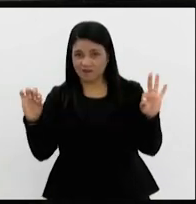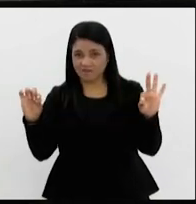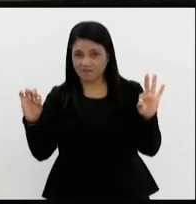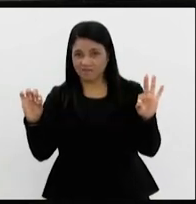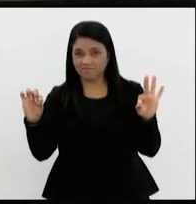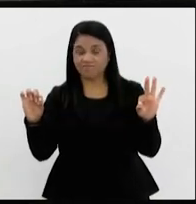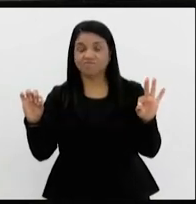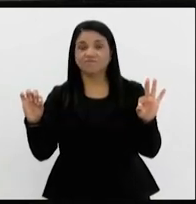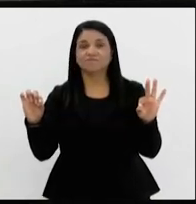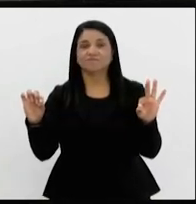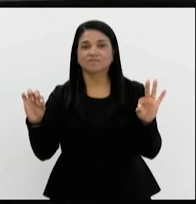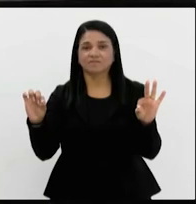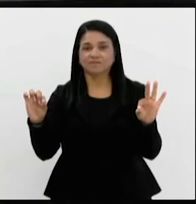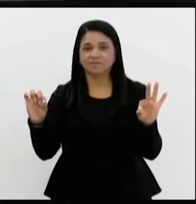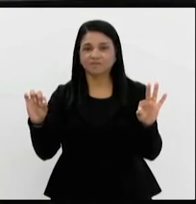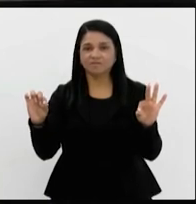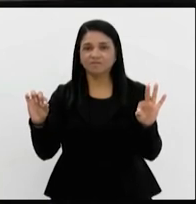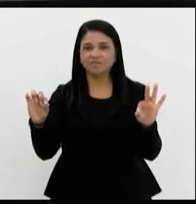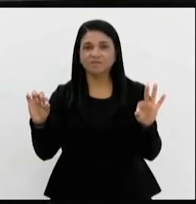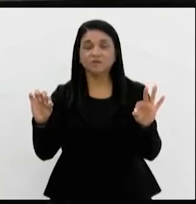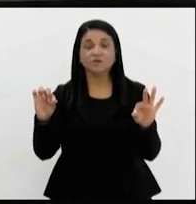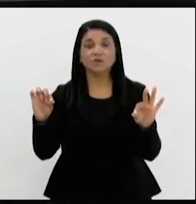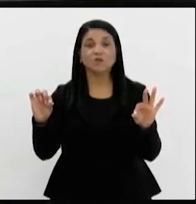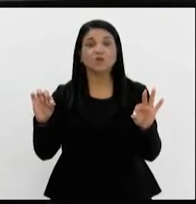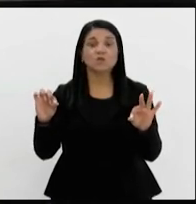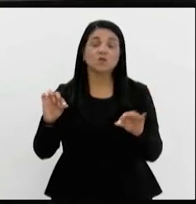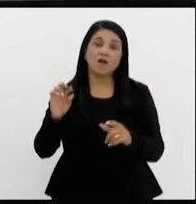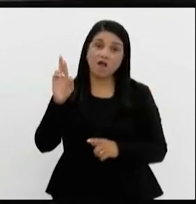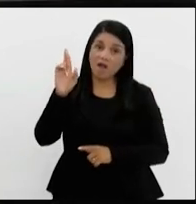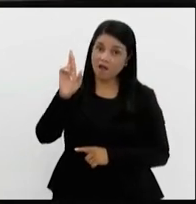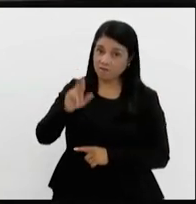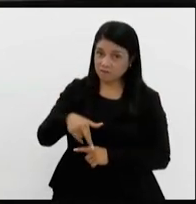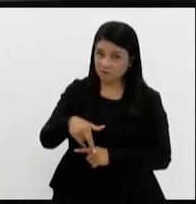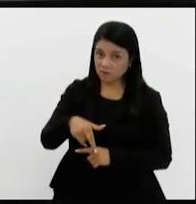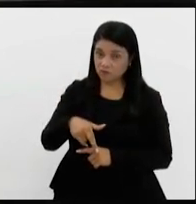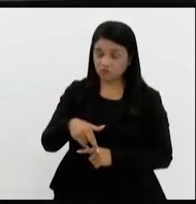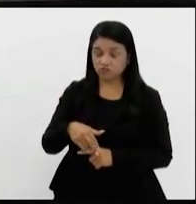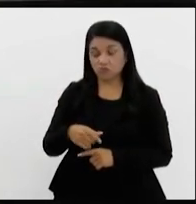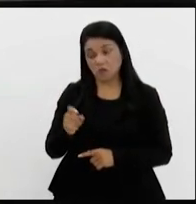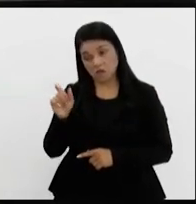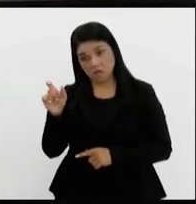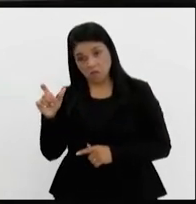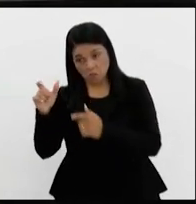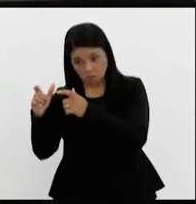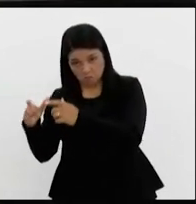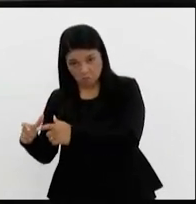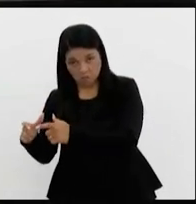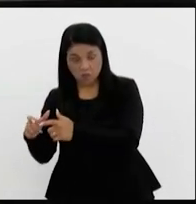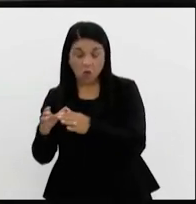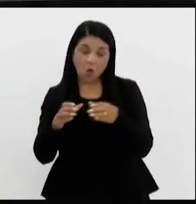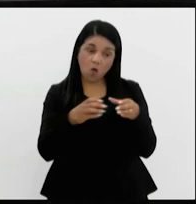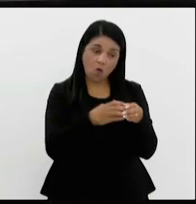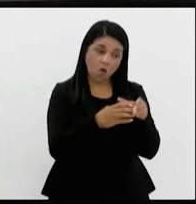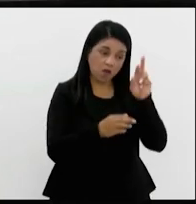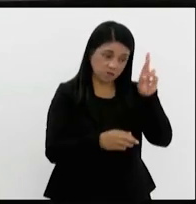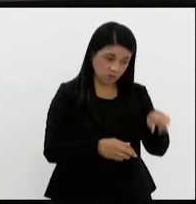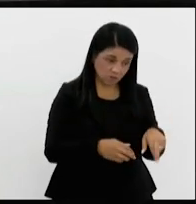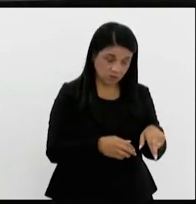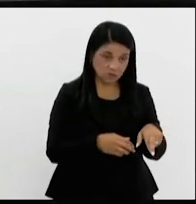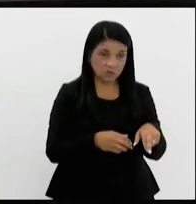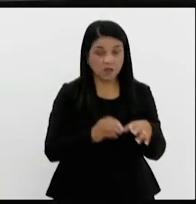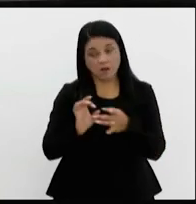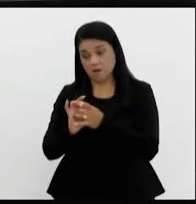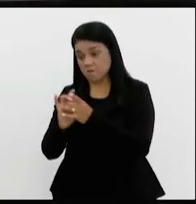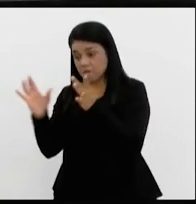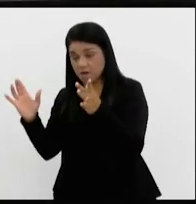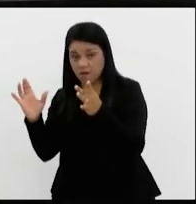considerandos do mundo dar razão a uma parte ou a outra, absolver ou condenar